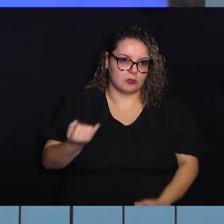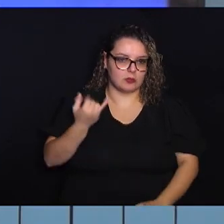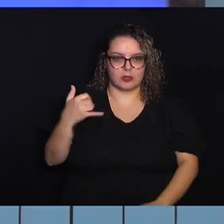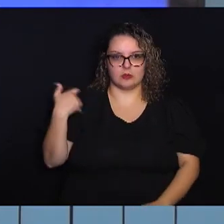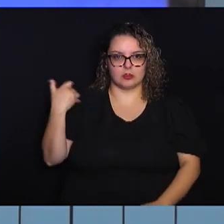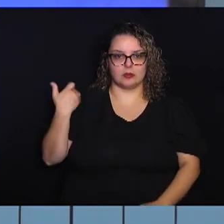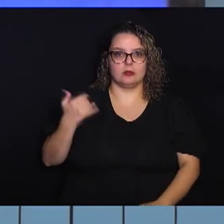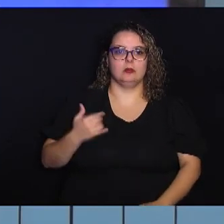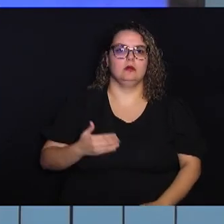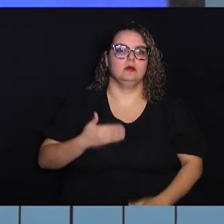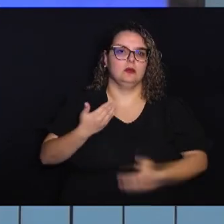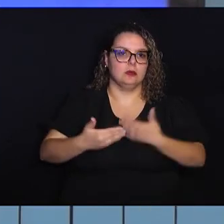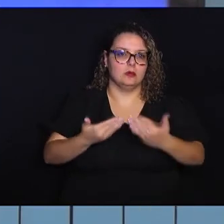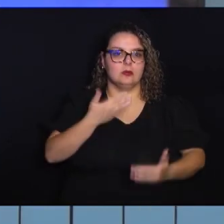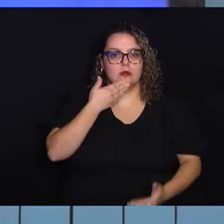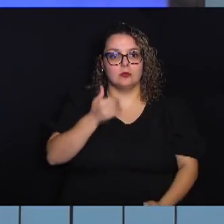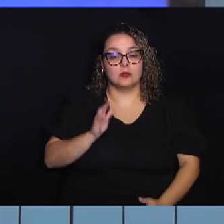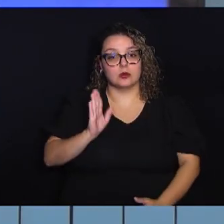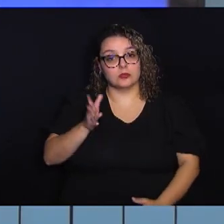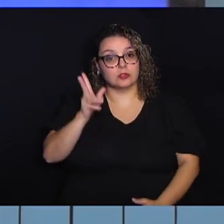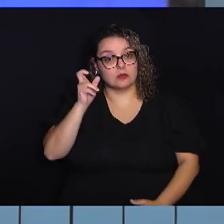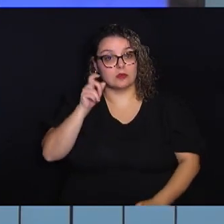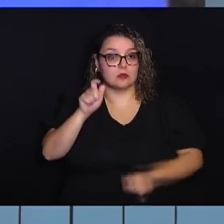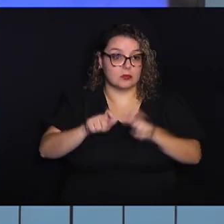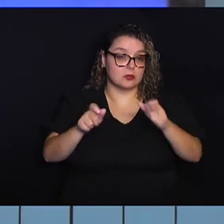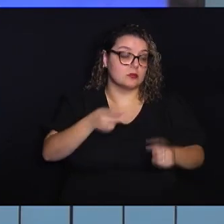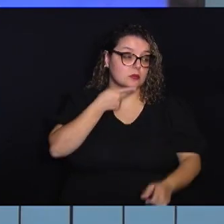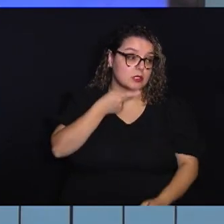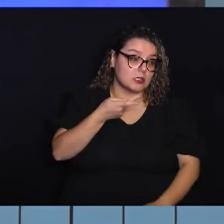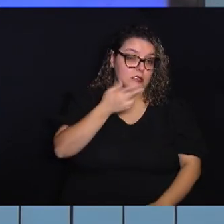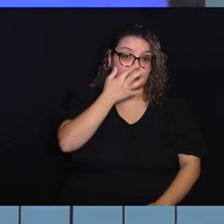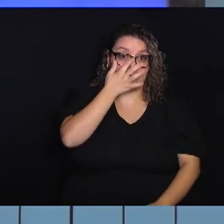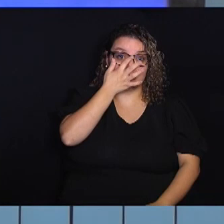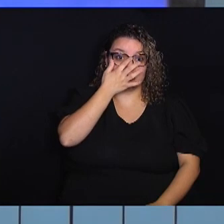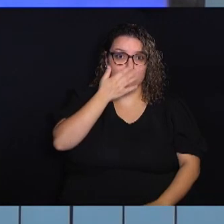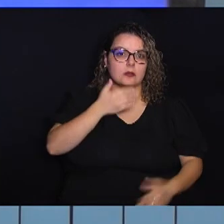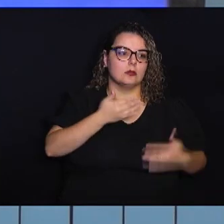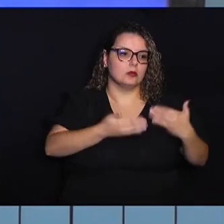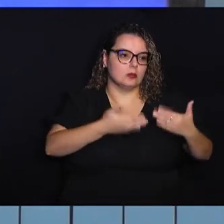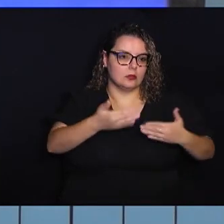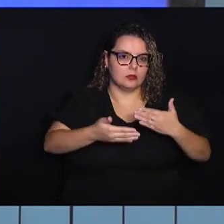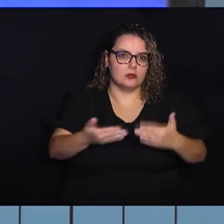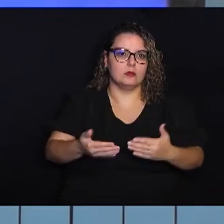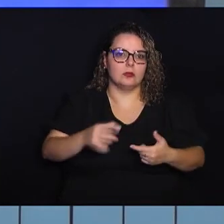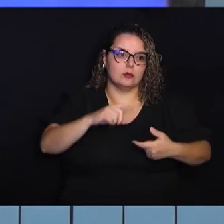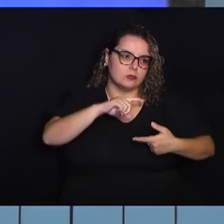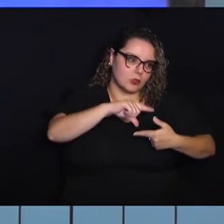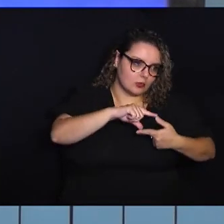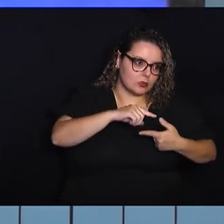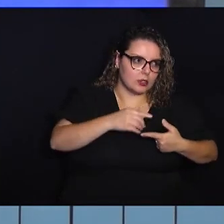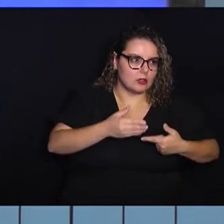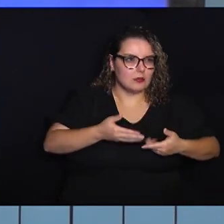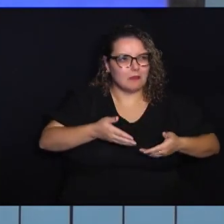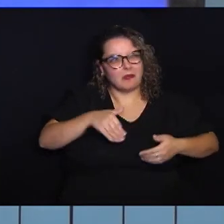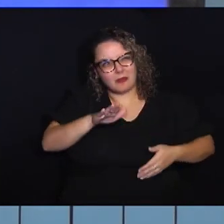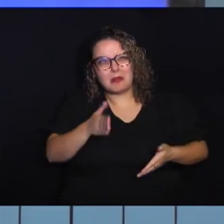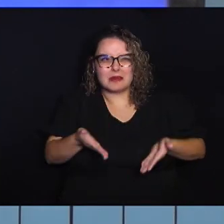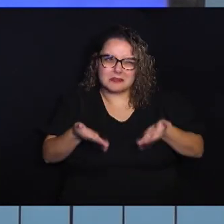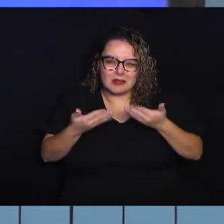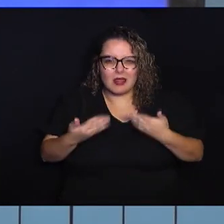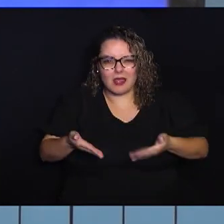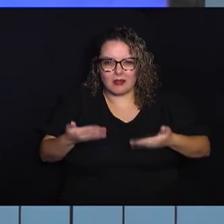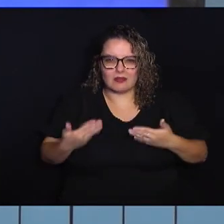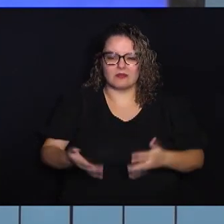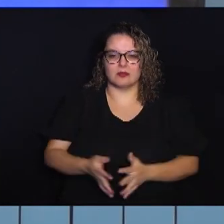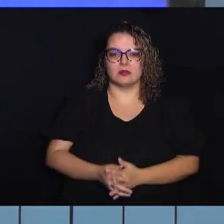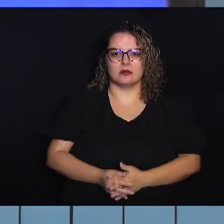idade ela vai melhorando? Que eu já ouvi, né, as pessoas comentarem que com o tempo o quadro fica menos